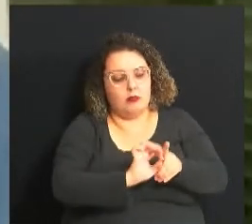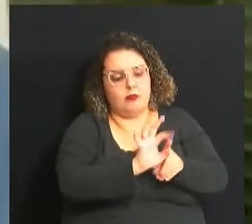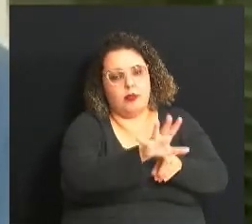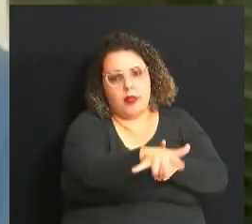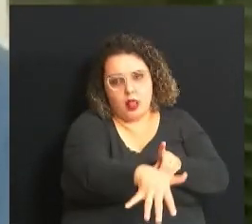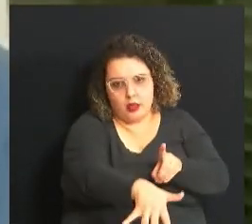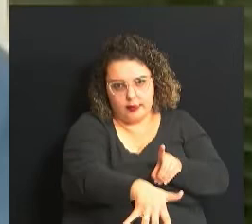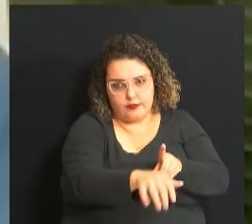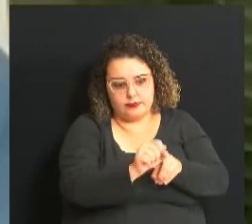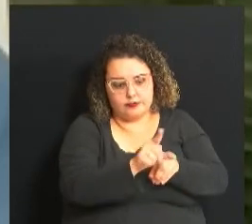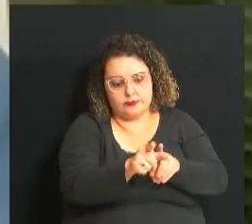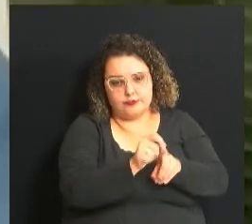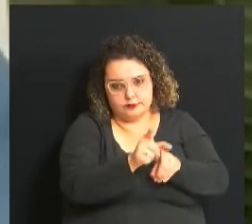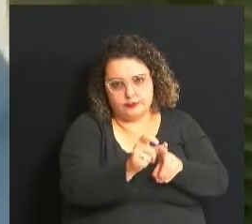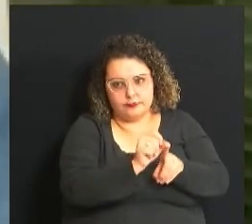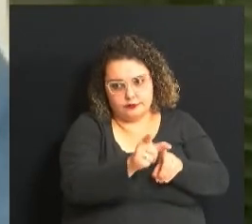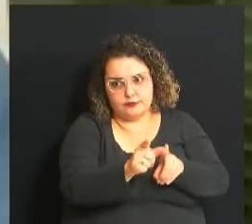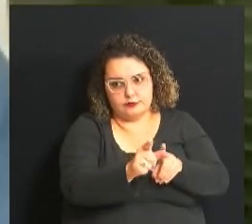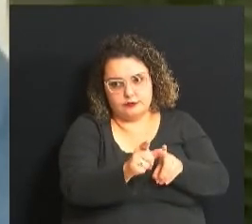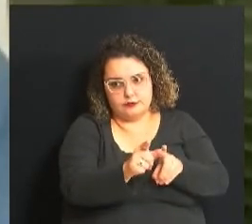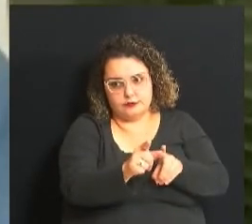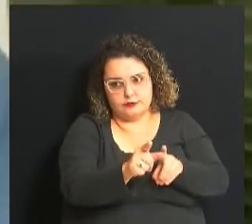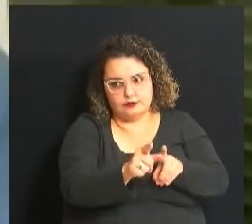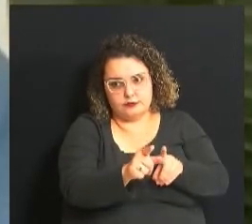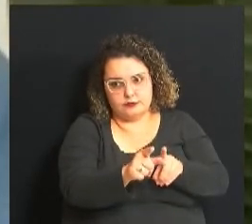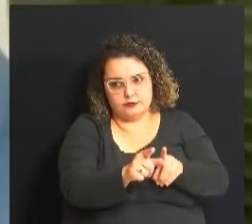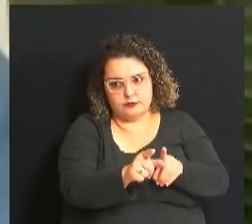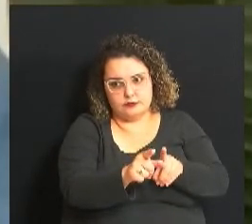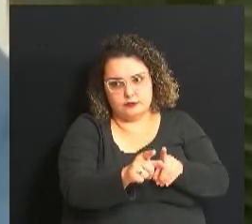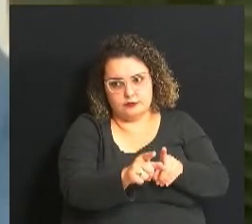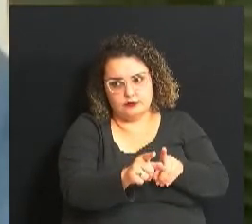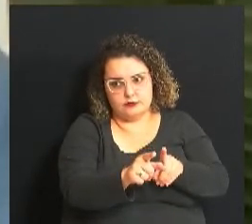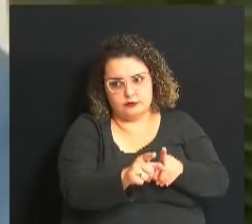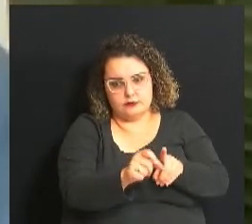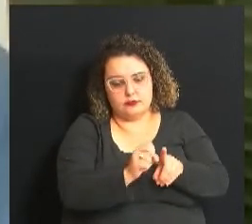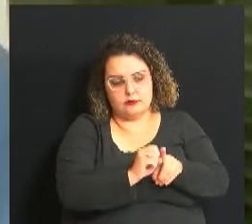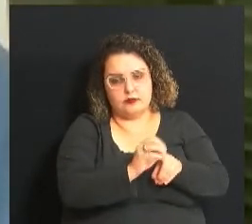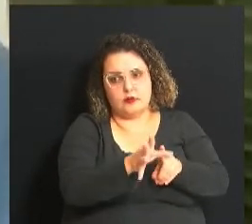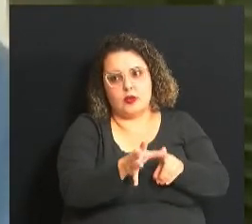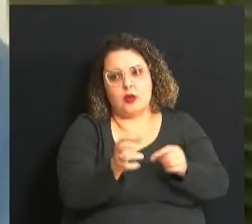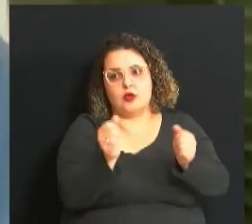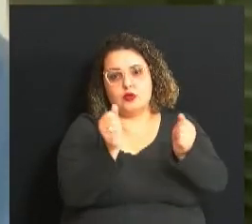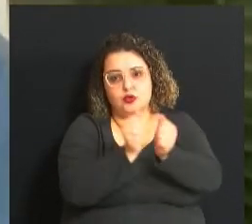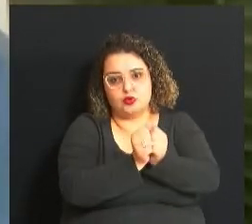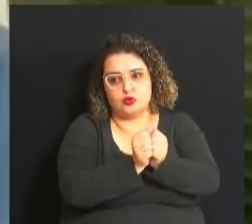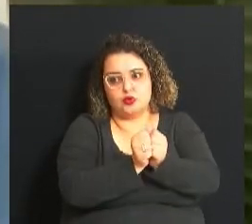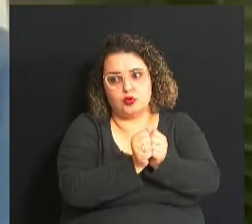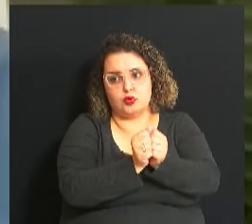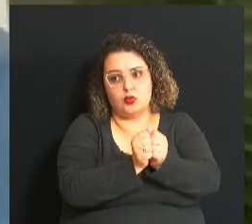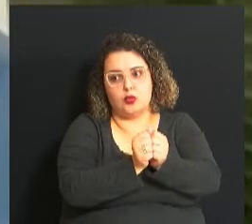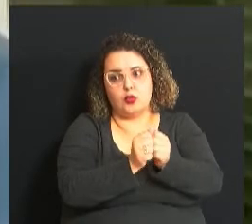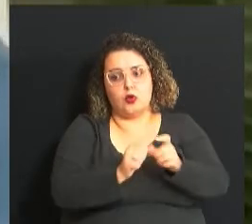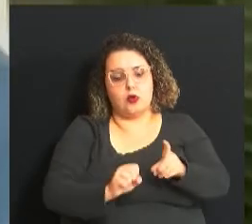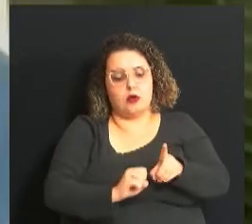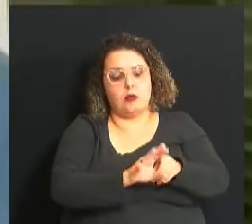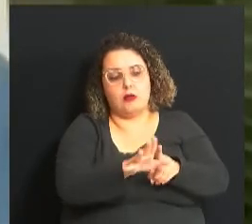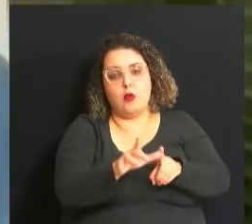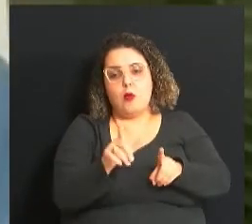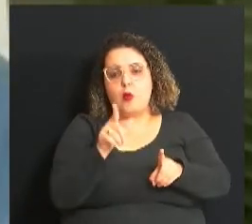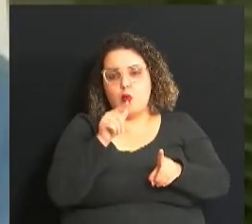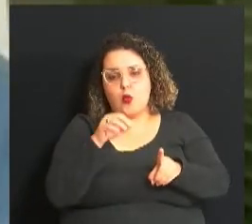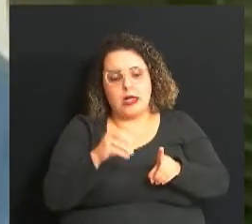os espermatozoides eles são lançados junto com o líquido, com o esperma. E eles sobem por